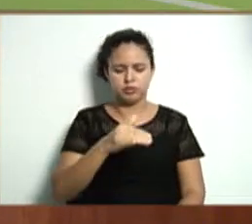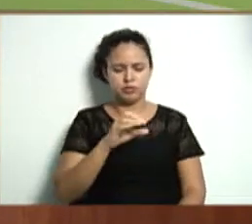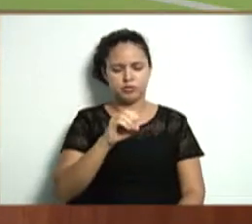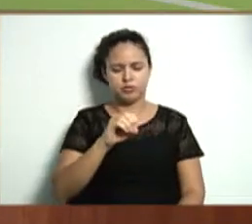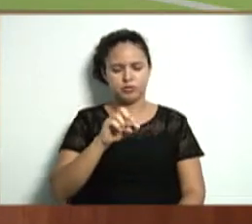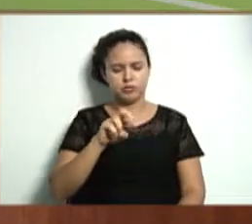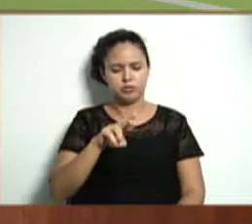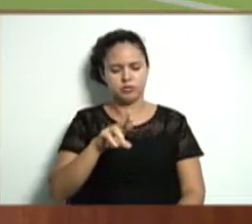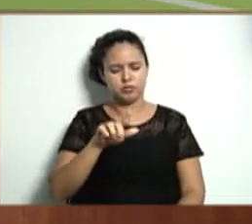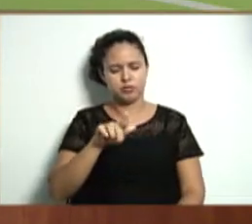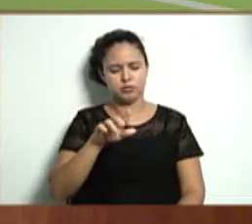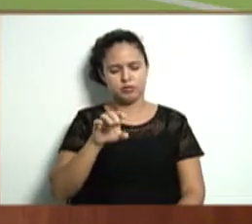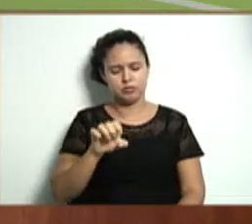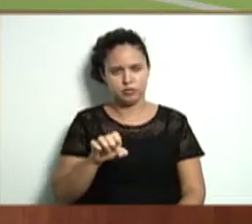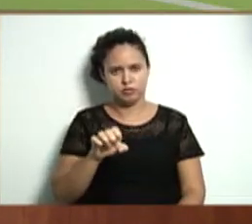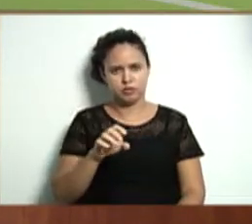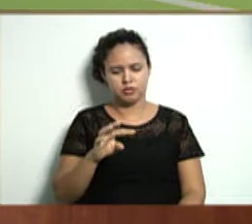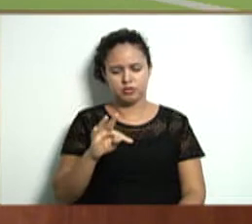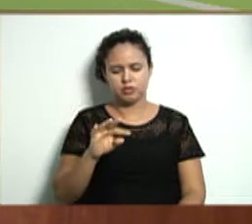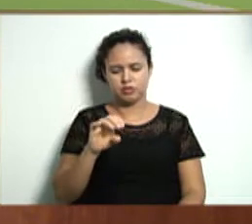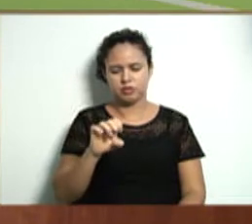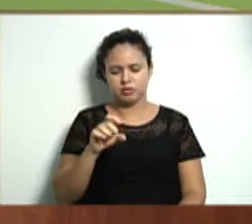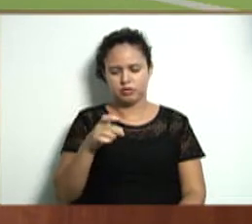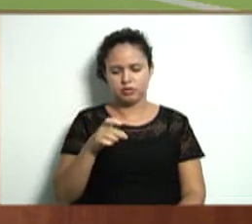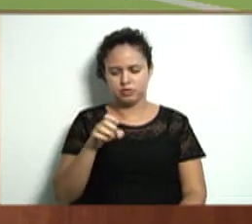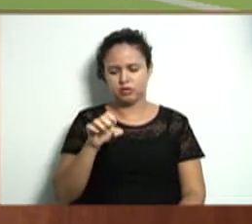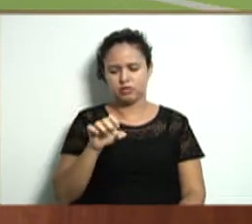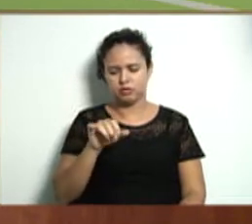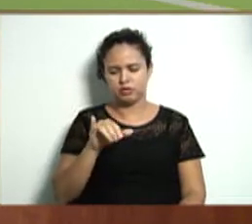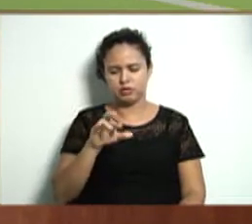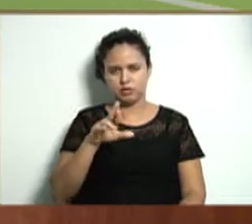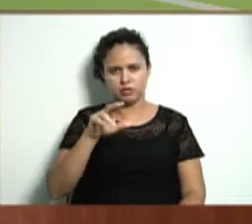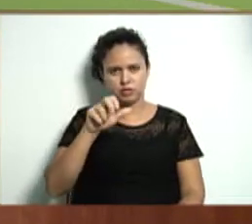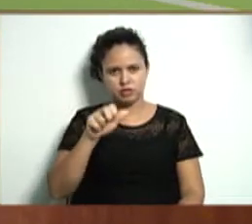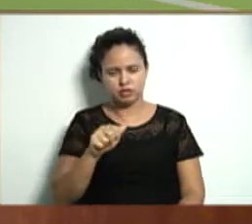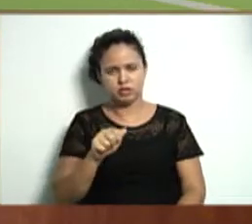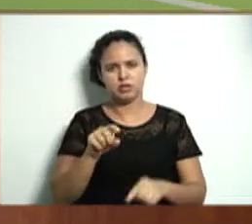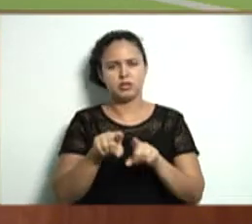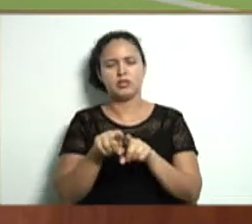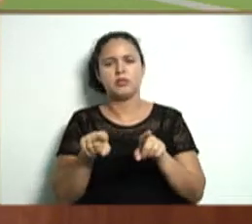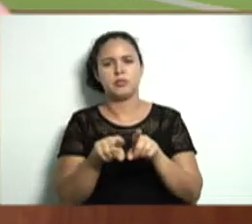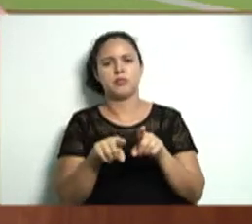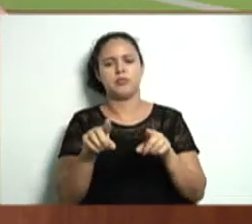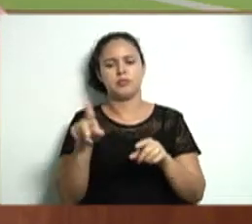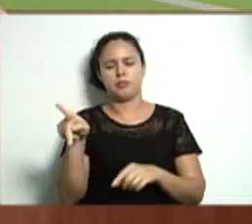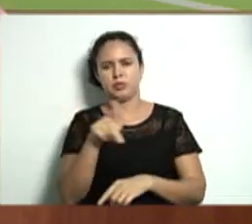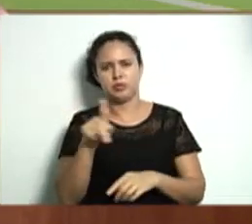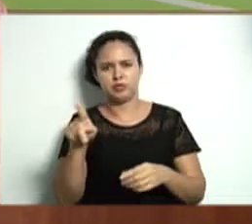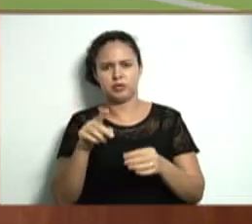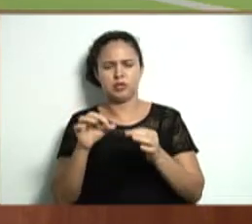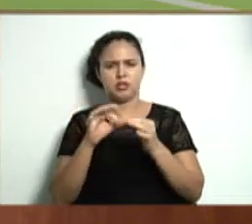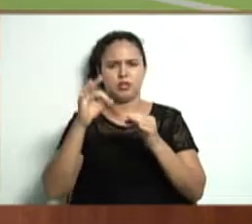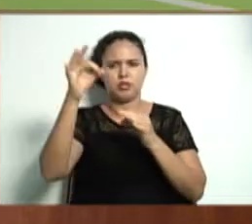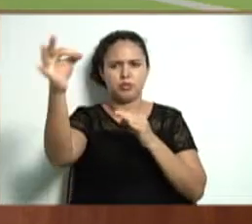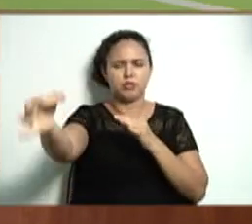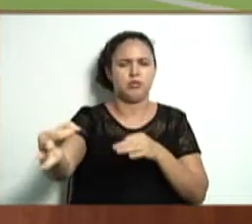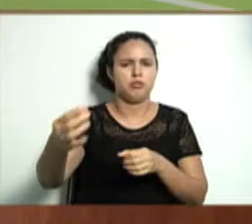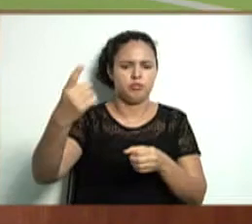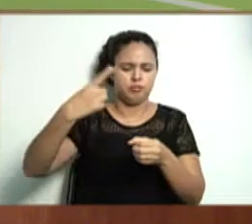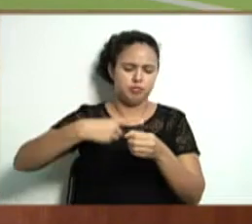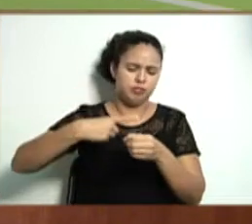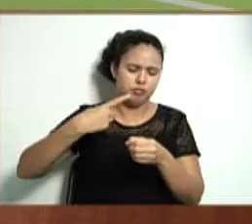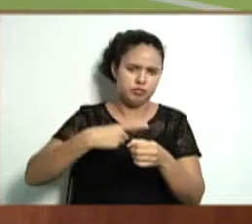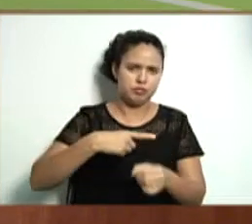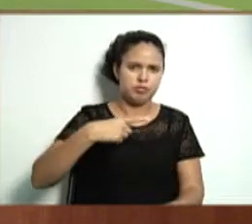pelo acompanhamento dos estudantes, professora Leuda. E a professora Ana Márcia, lá do distrito de Nova